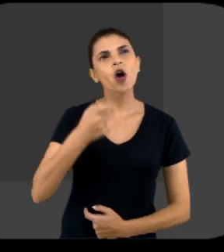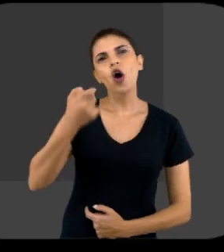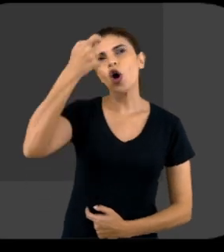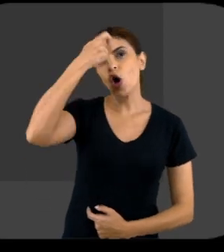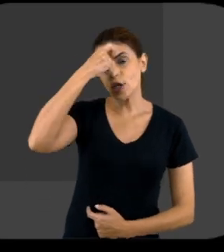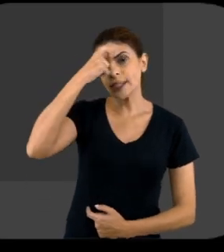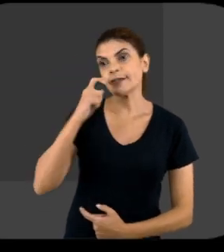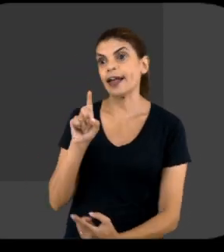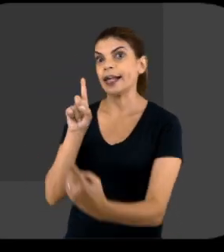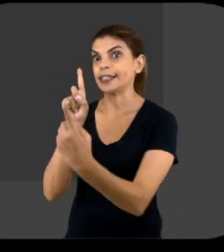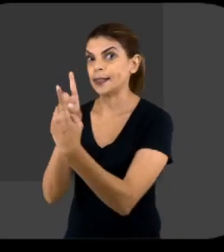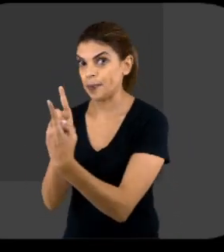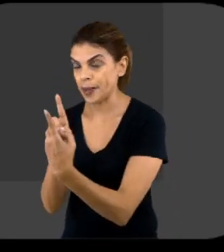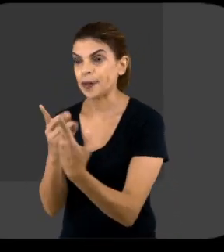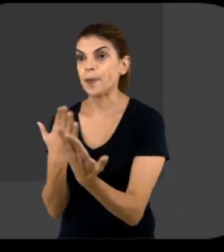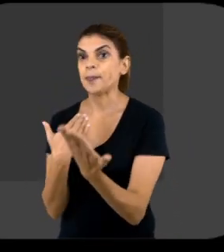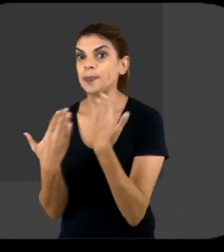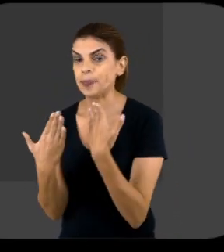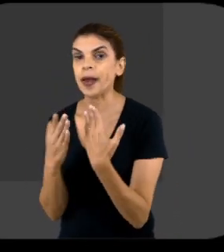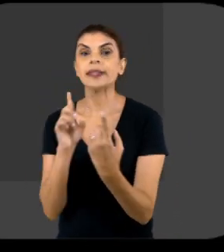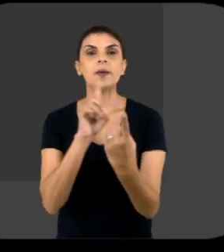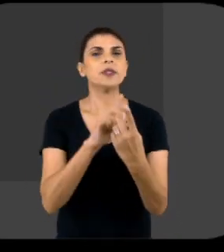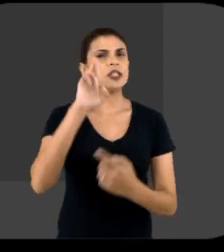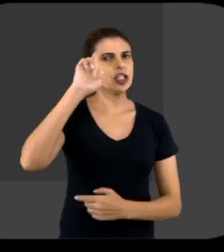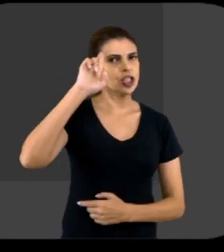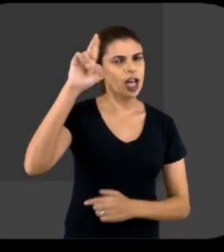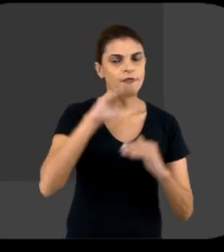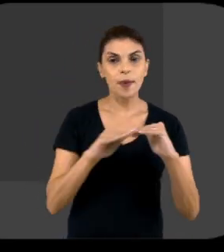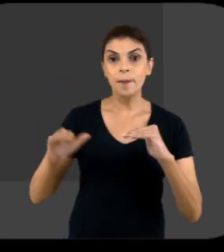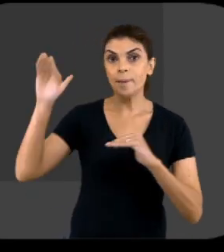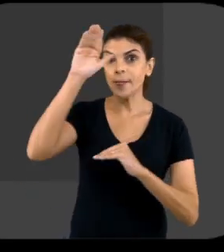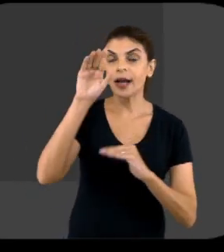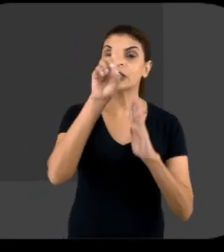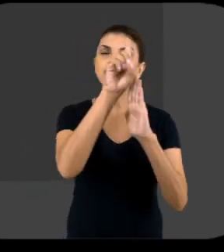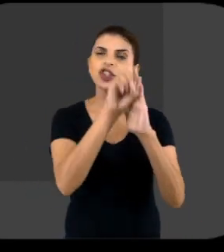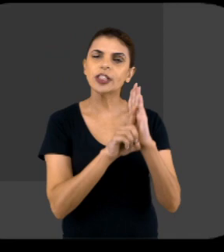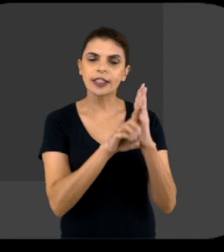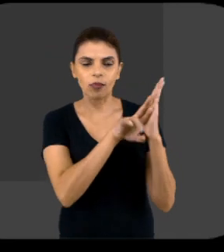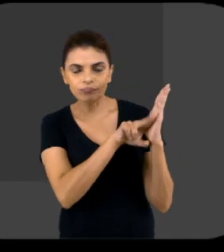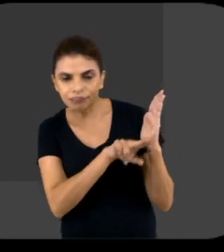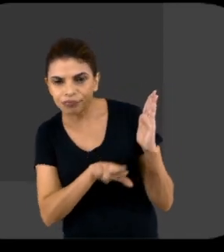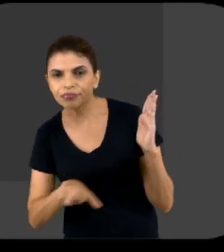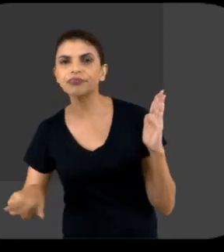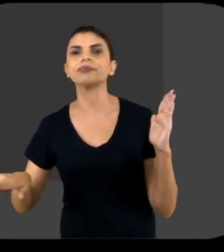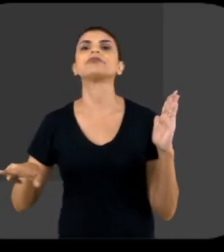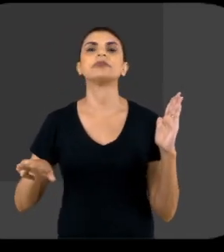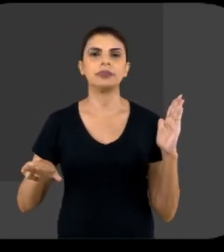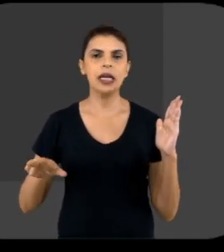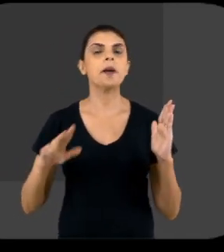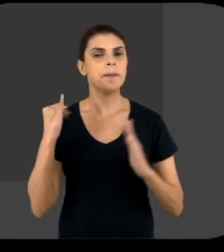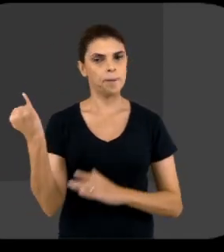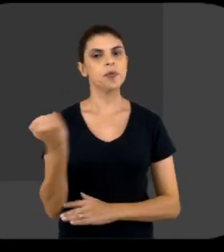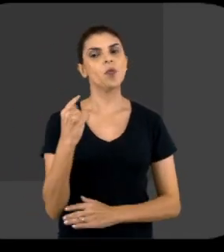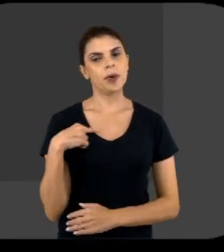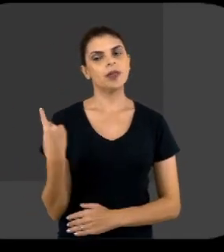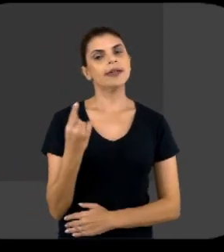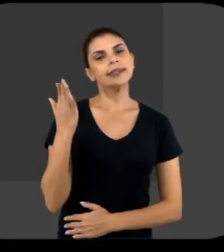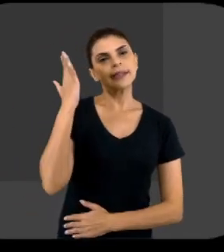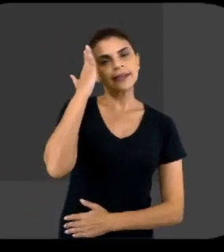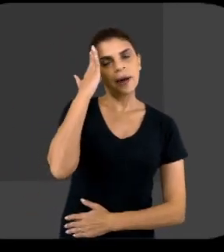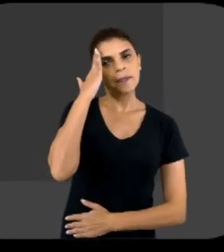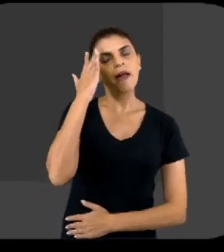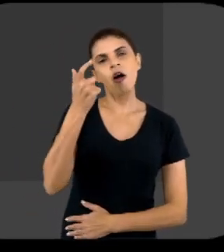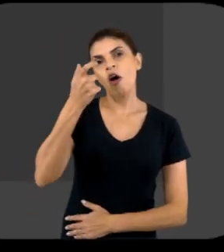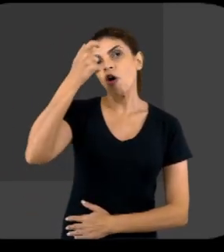somente quem está na bancada, mas também a chefia, bem como também a alta direção. Mas isso é importante também,